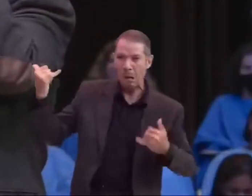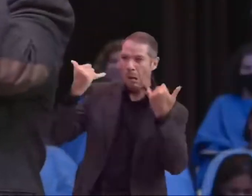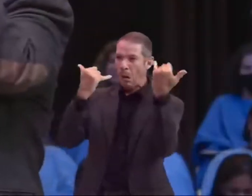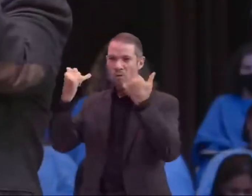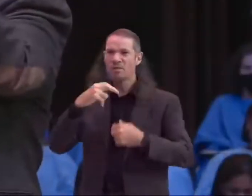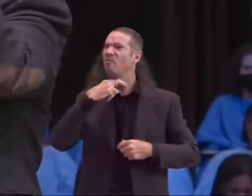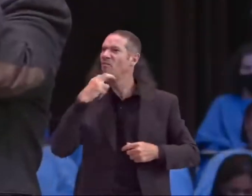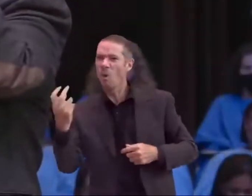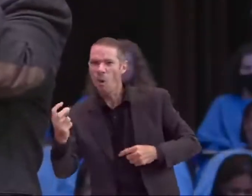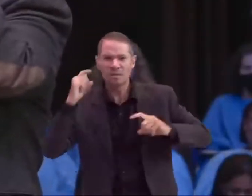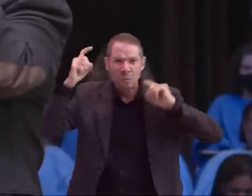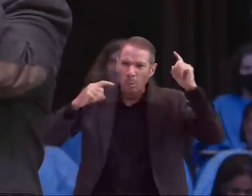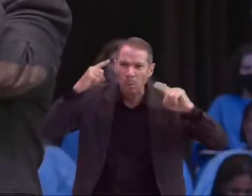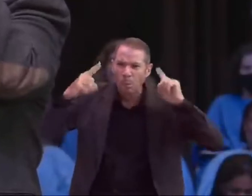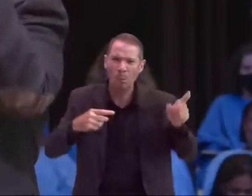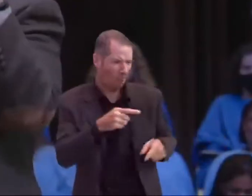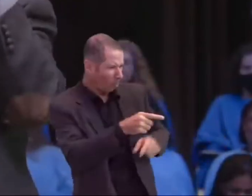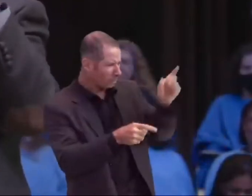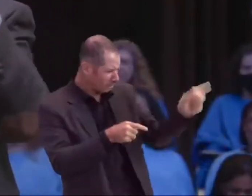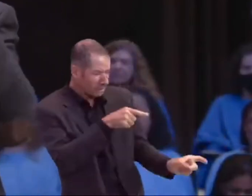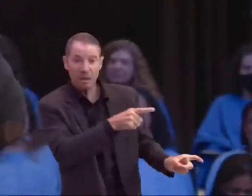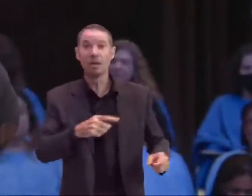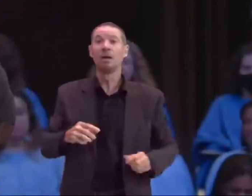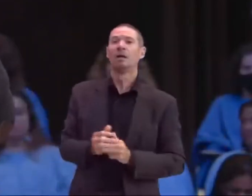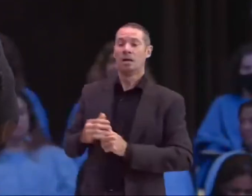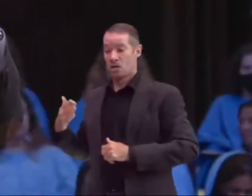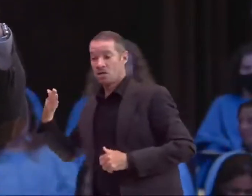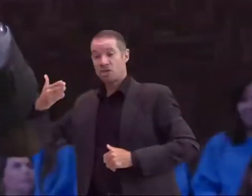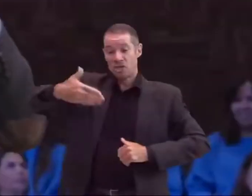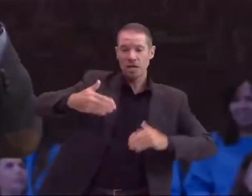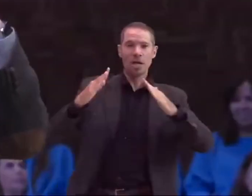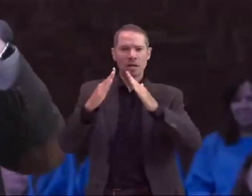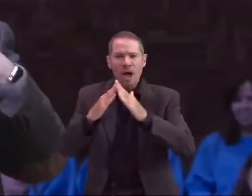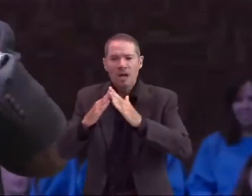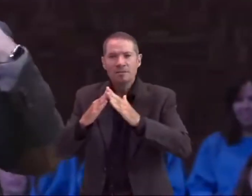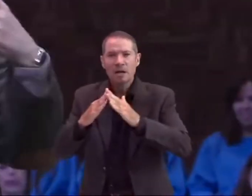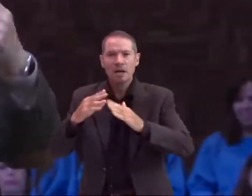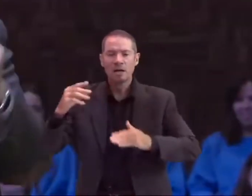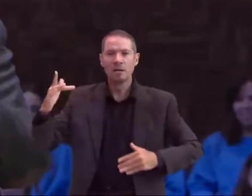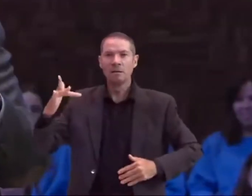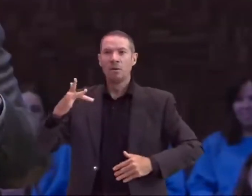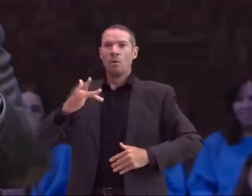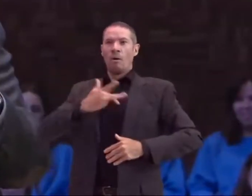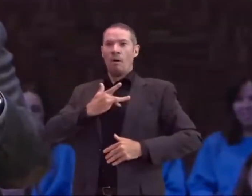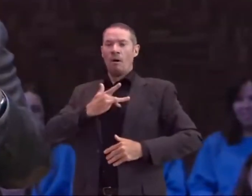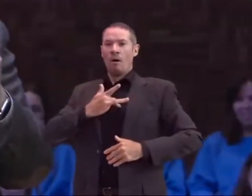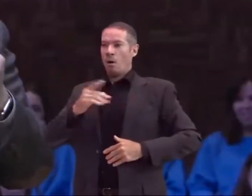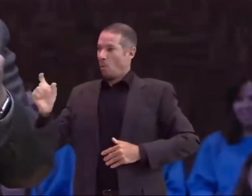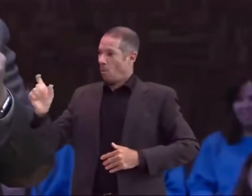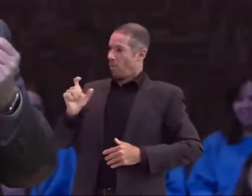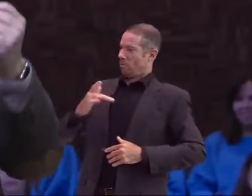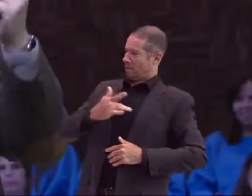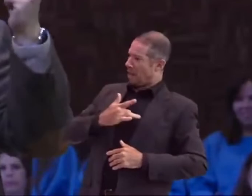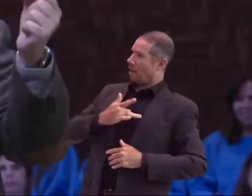vozes, deve ser doido. Mas quando eu cheguei em casa, eu fiquei tão assim tocado por aquela palavra, que eu